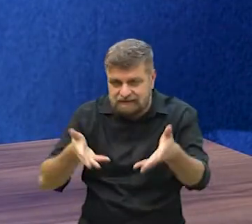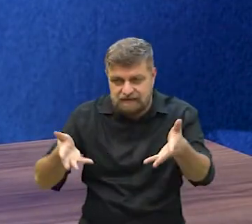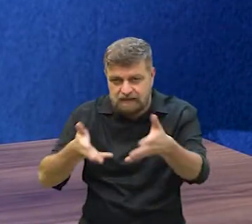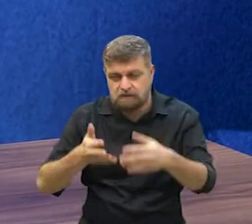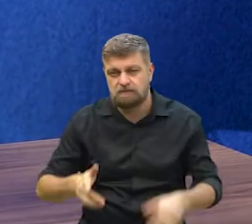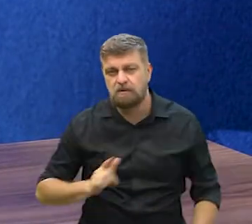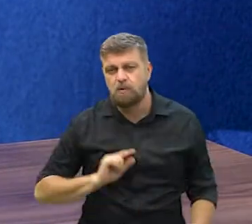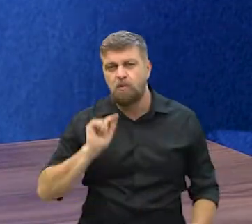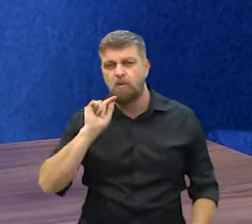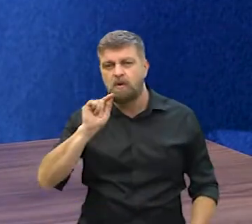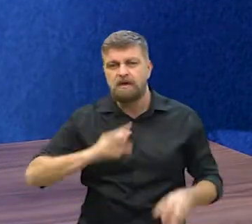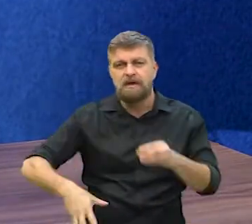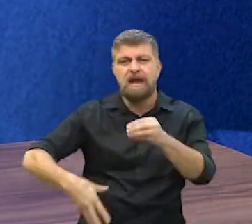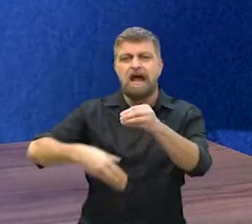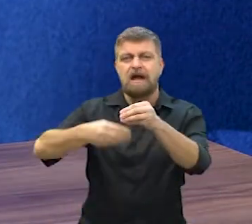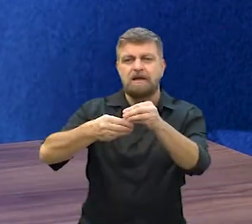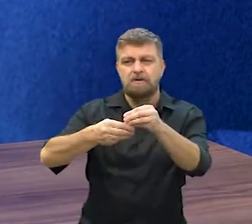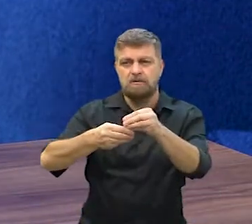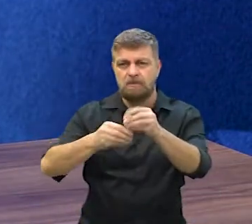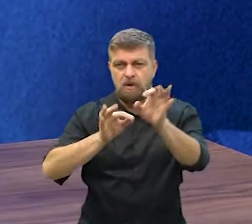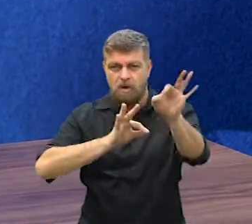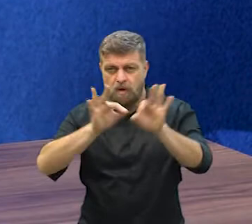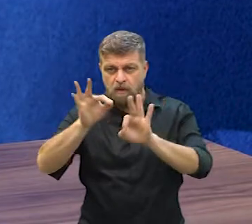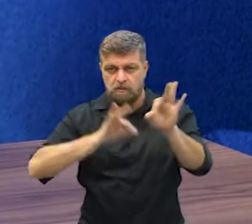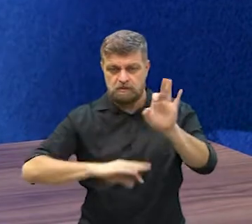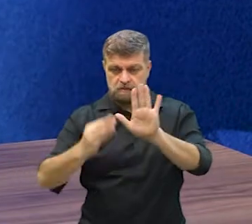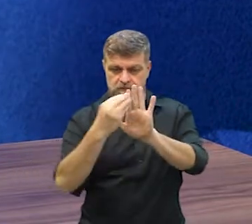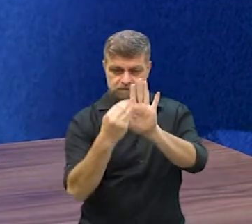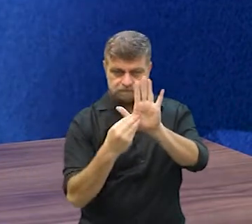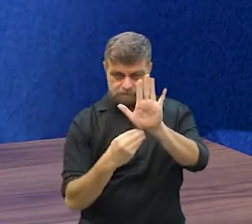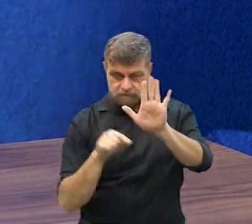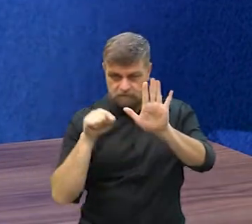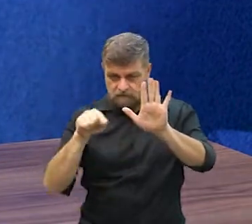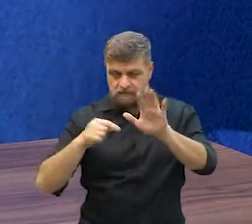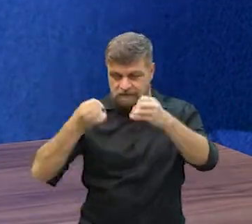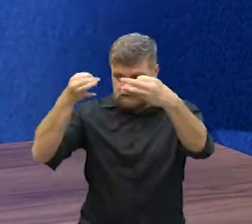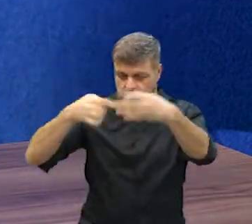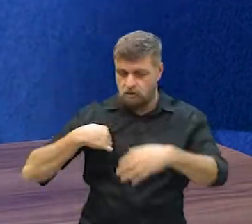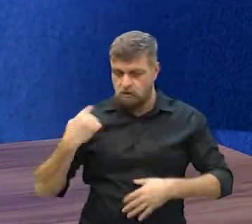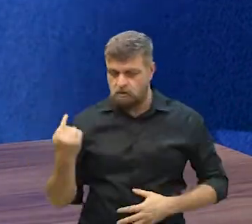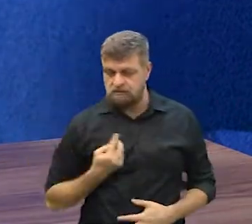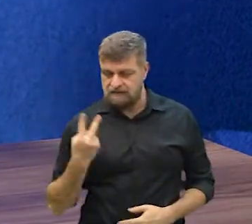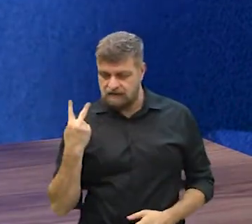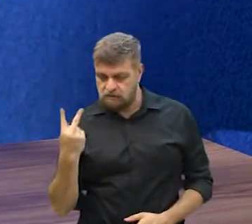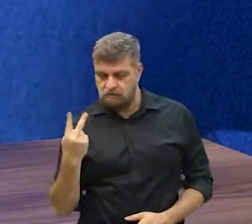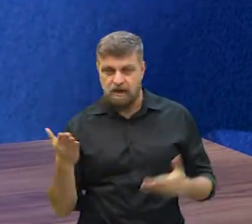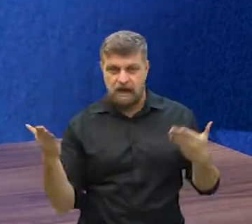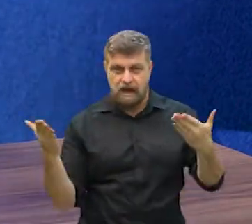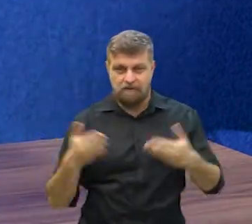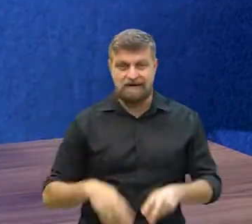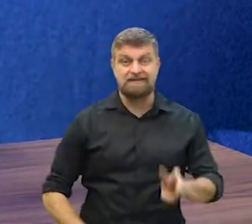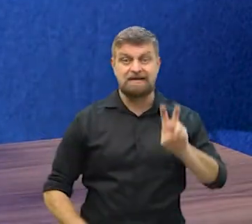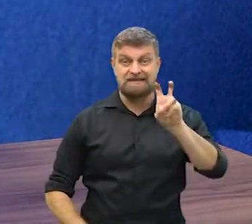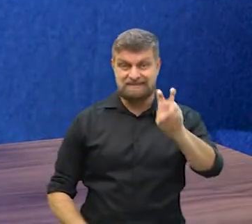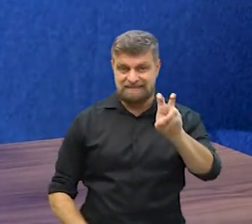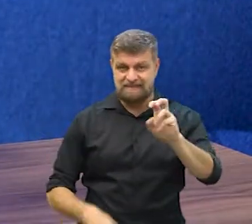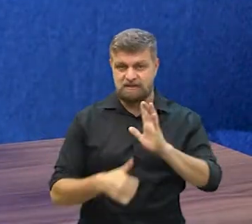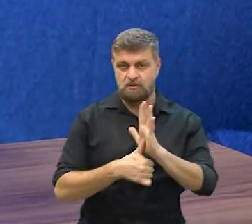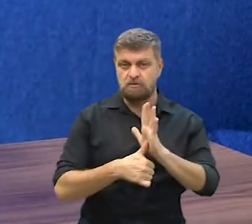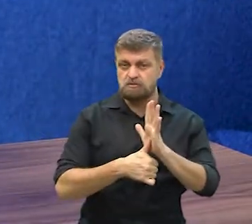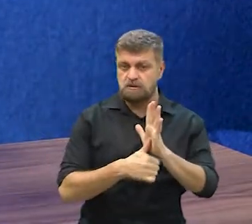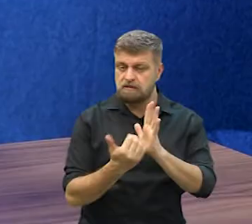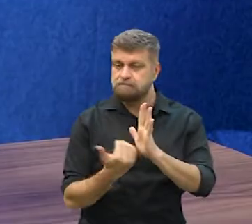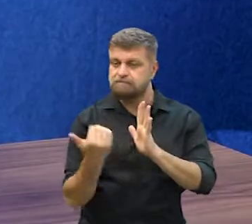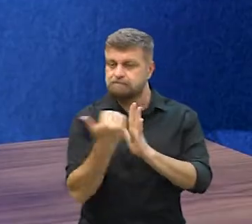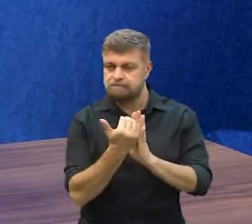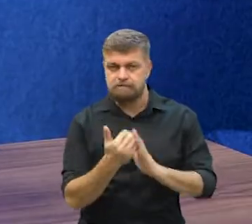aceleradora, o que isso agregou ao projeto de vocês? Você até mencionou, no começo nós éramos em 2, agora nós somos em 5.